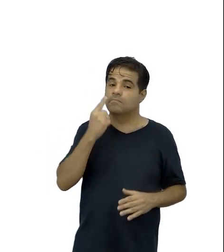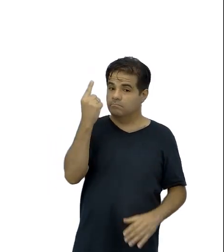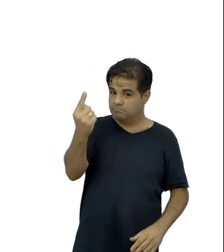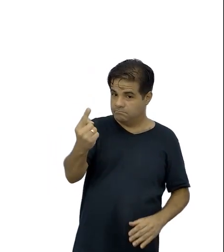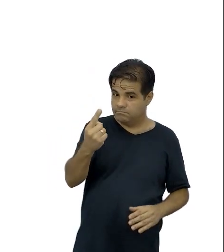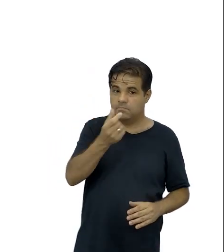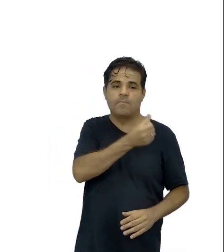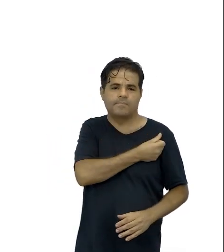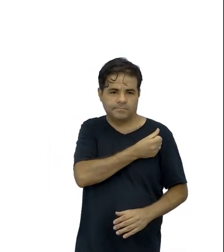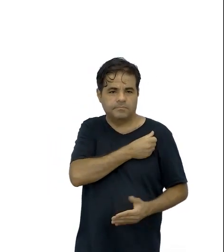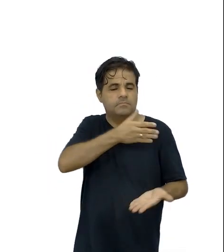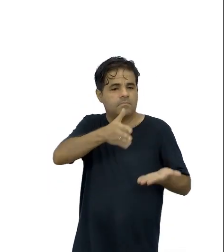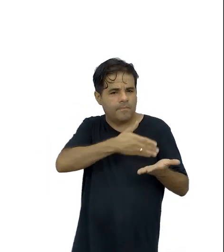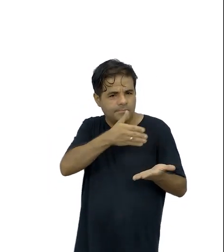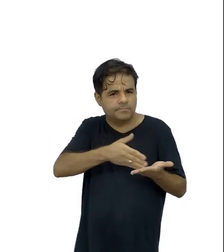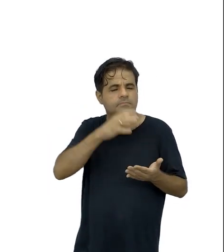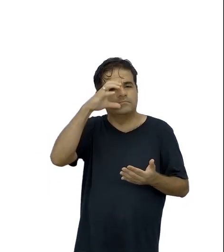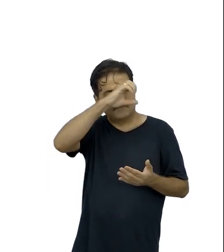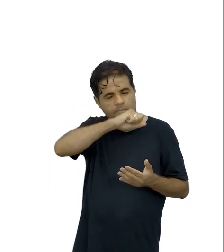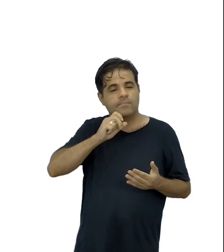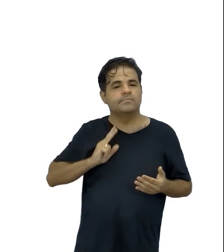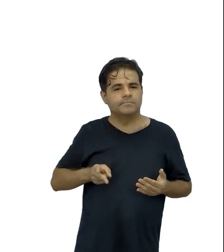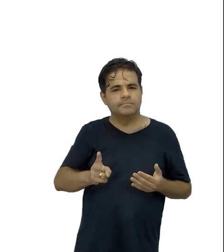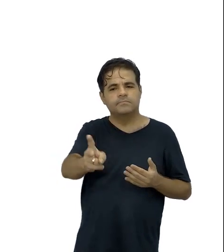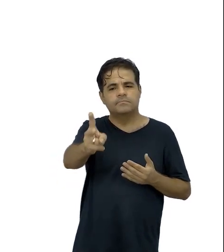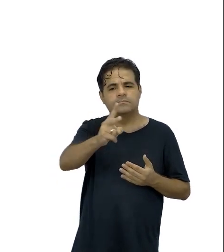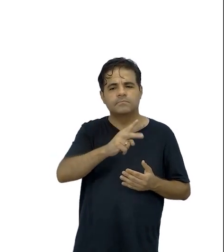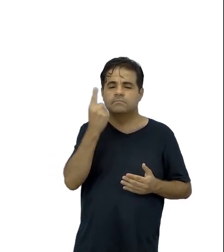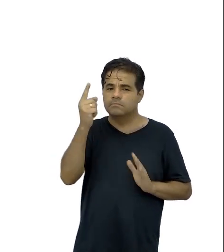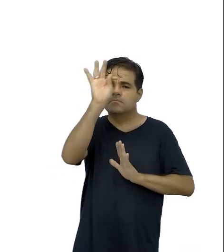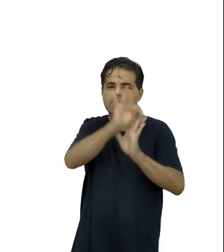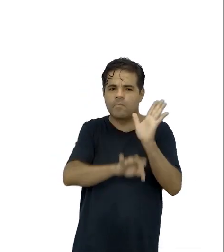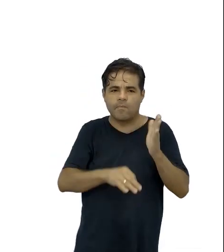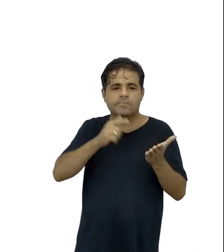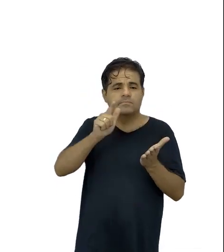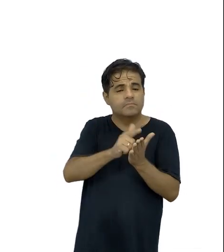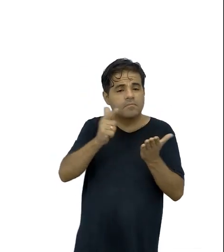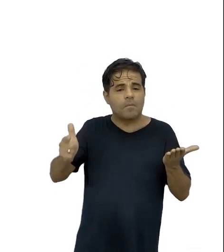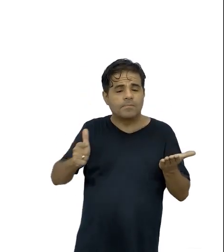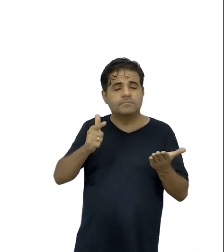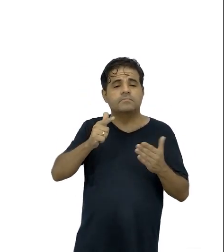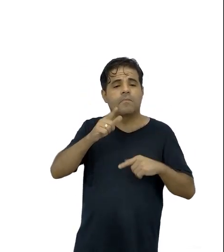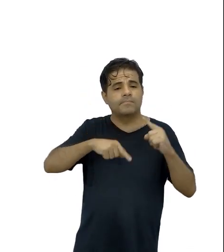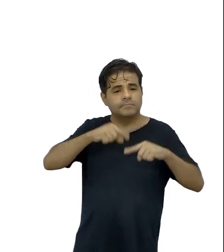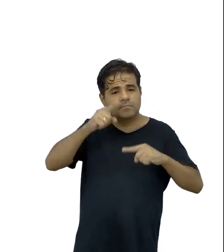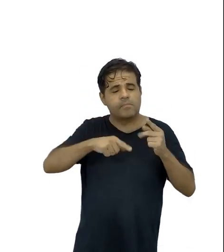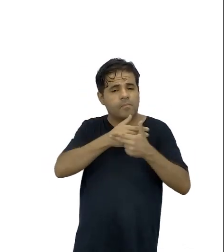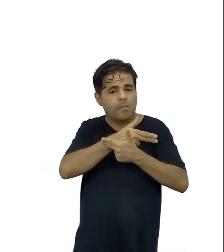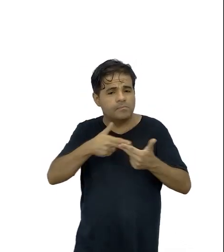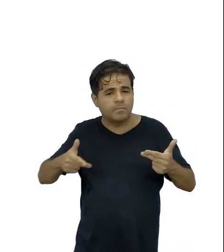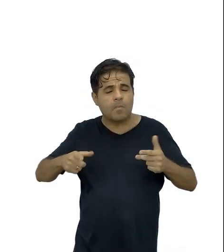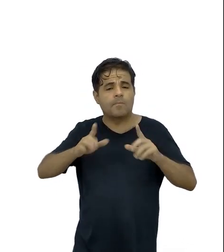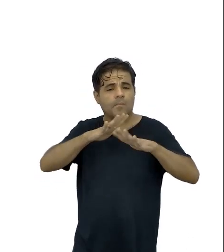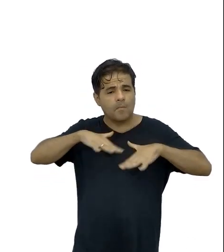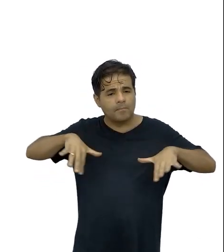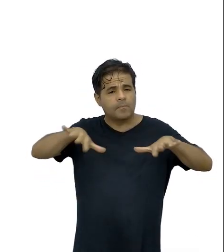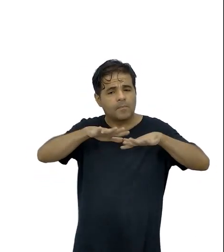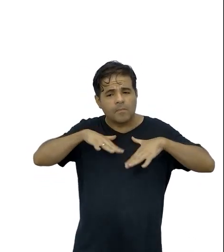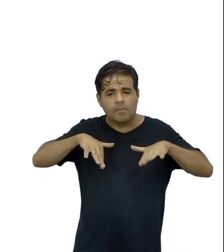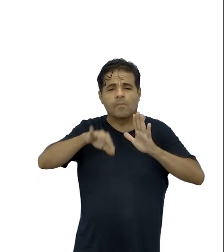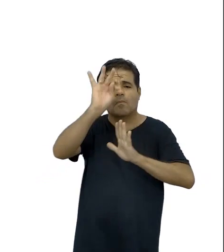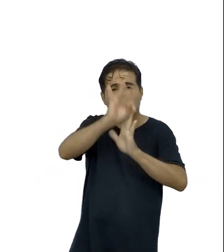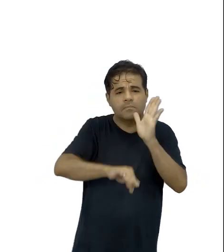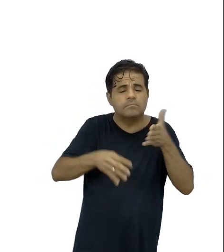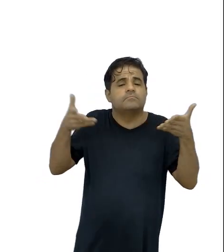do sexto ano, no caderno do Aprender Sempre, nós temos um texto jornalístico e um